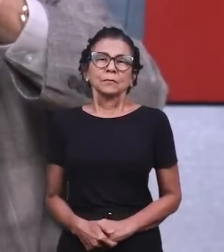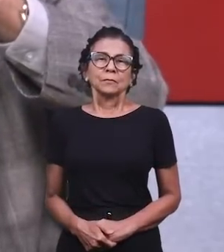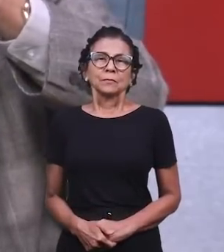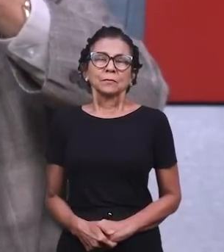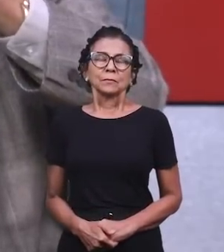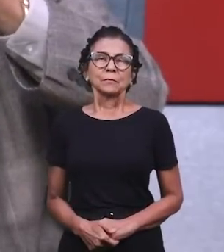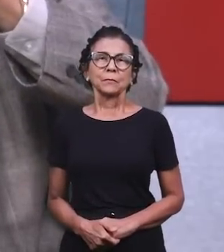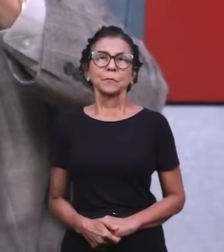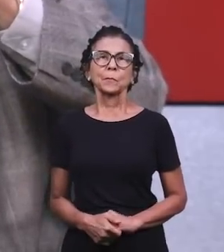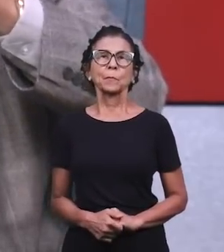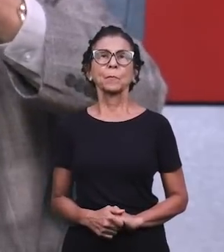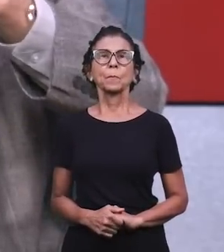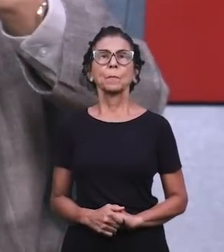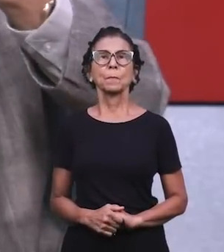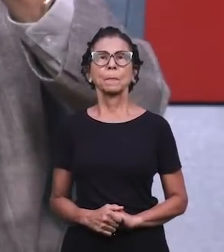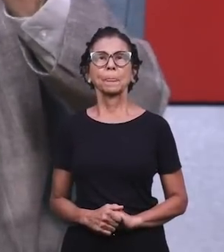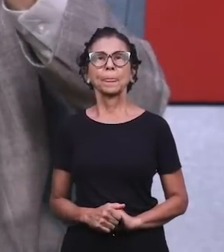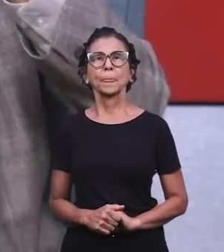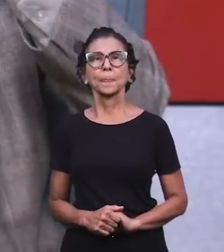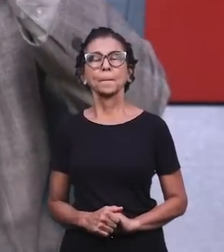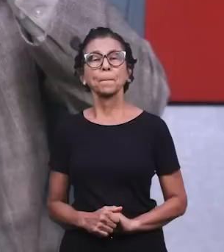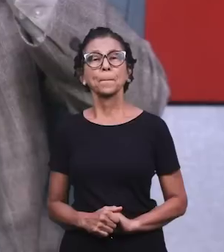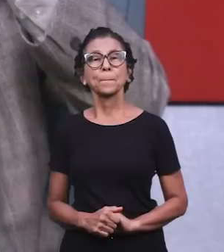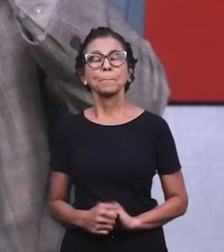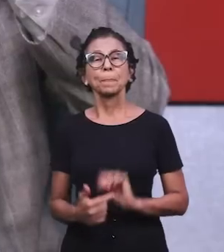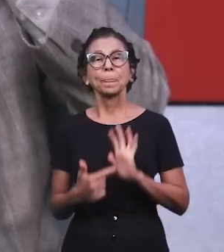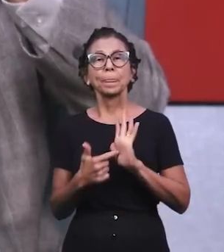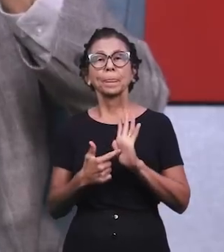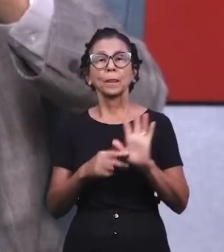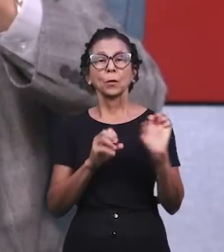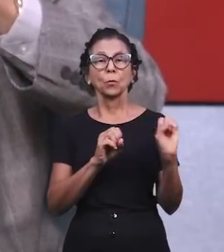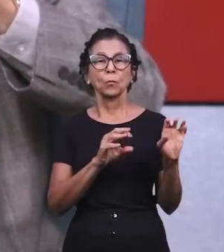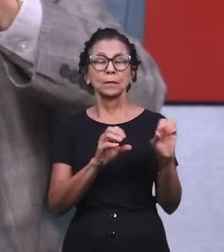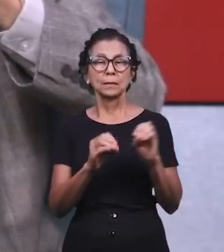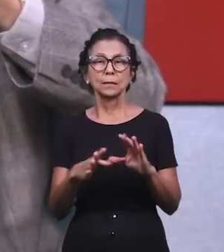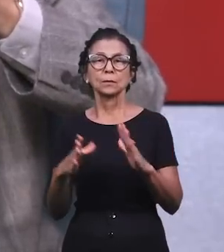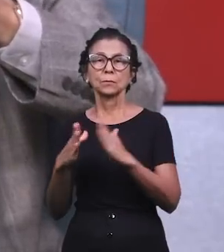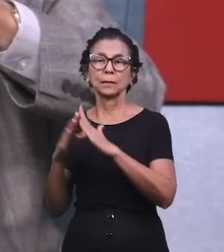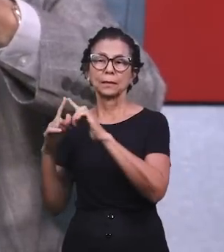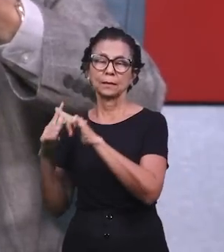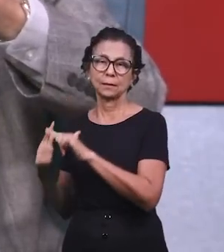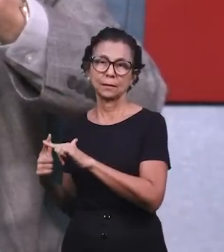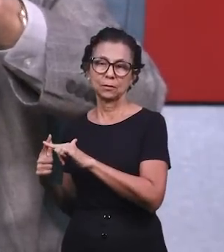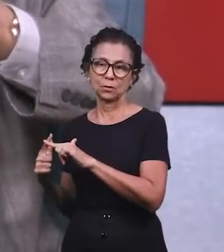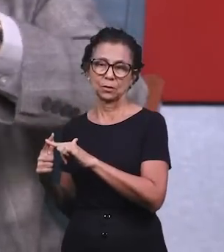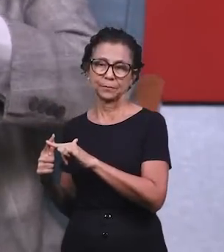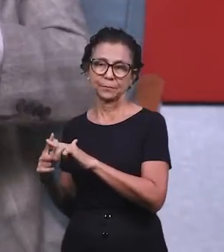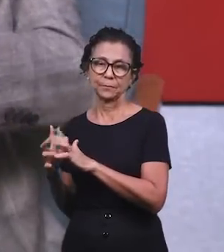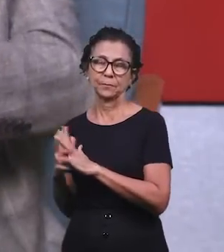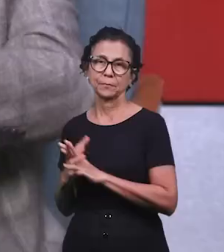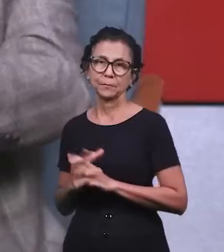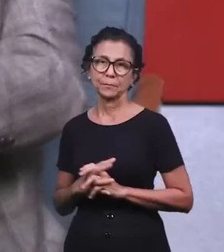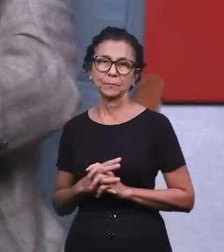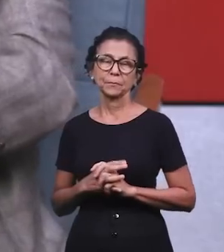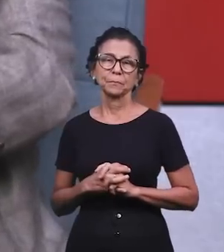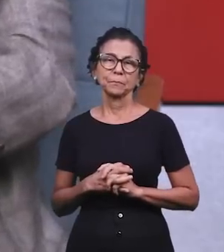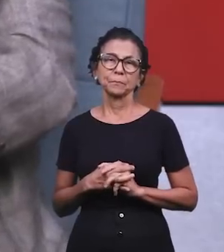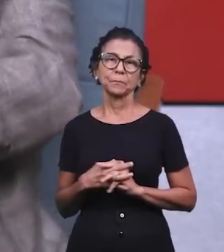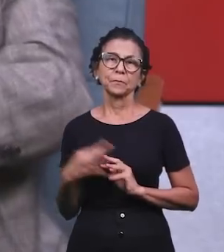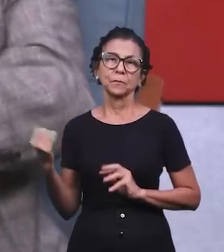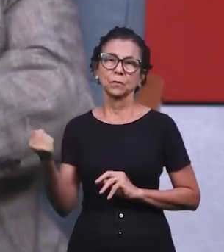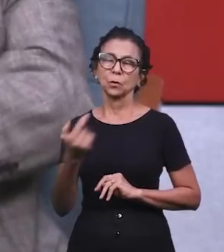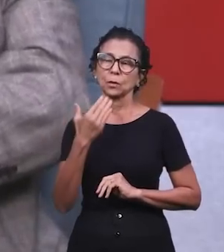isso exatamente daquela forma, como ensino para nós, para a igreja. Nós provocamos